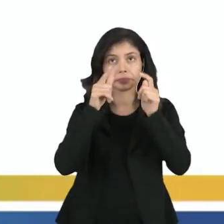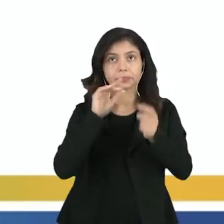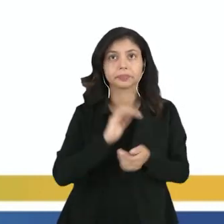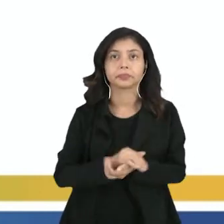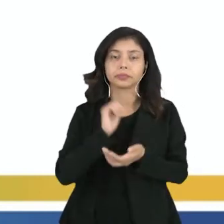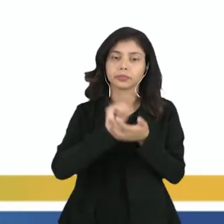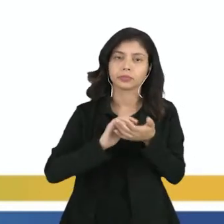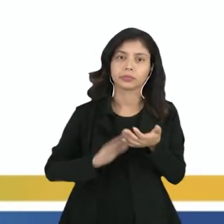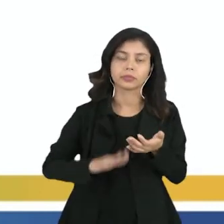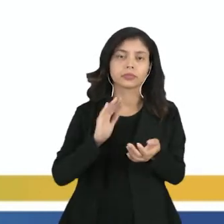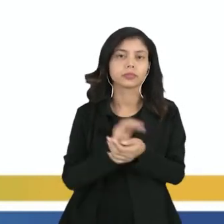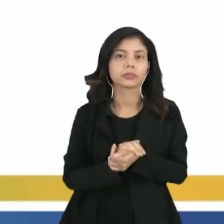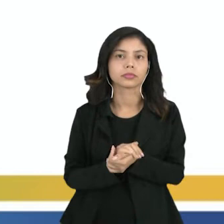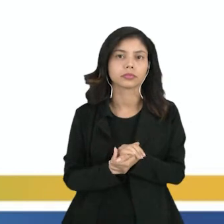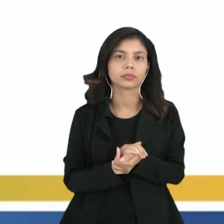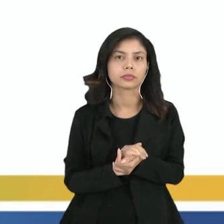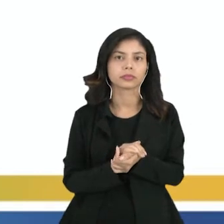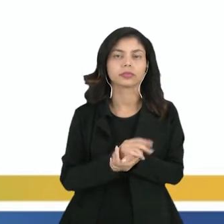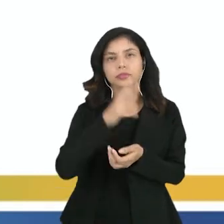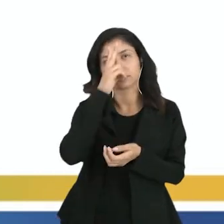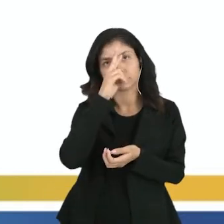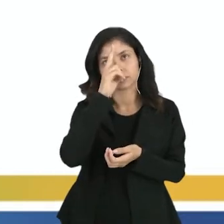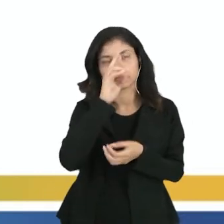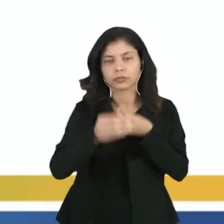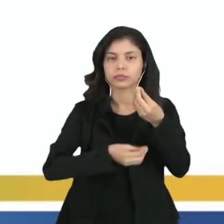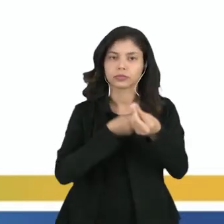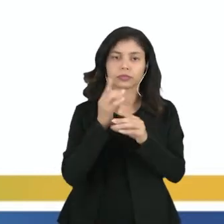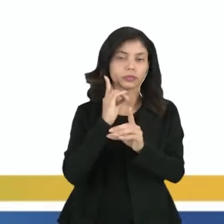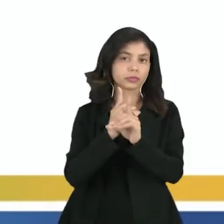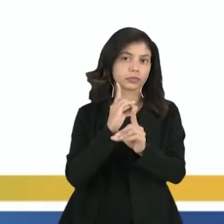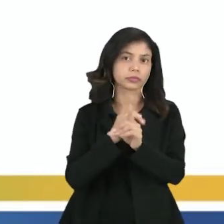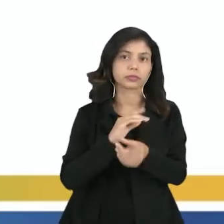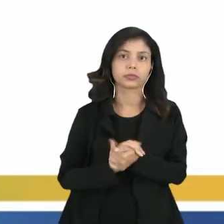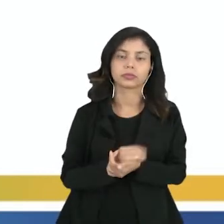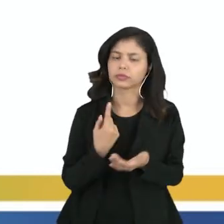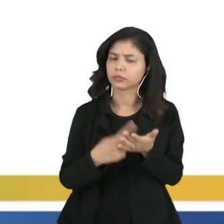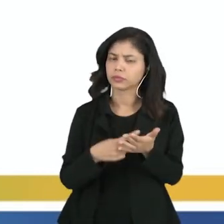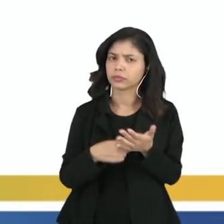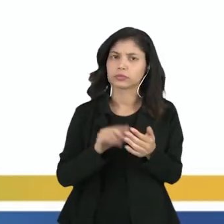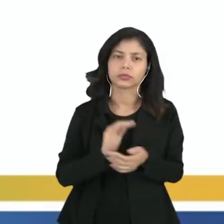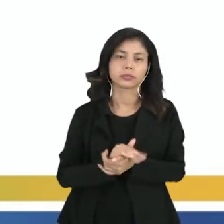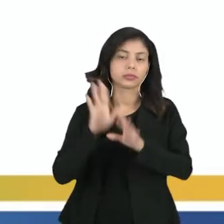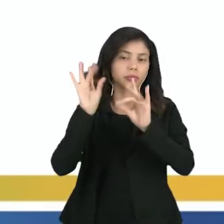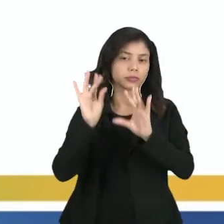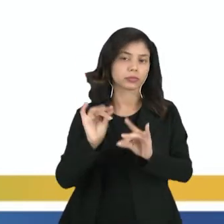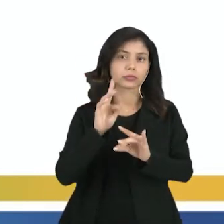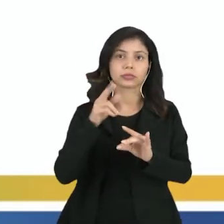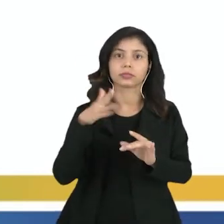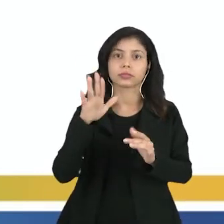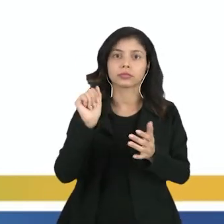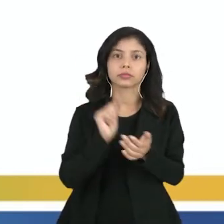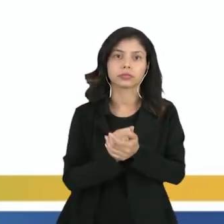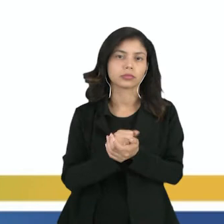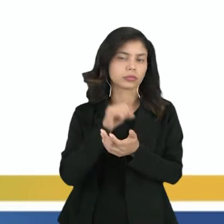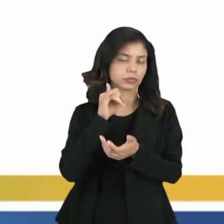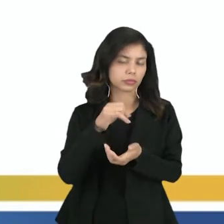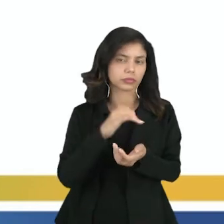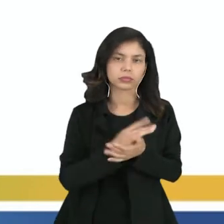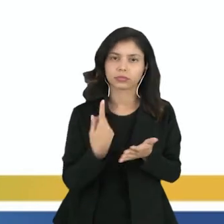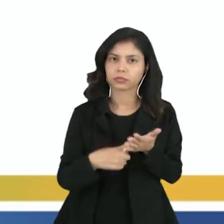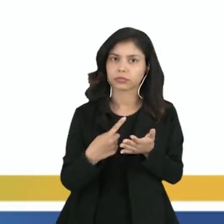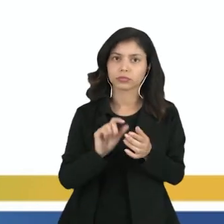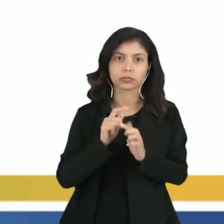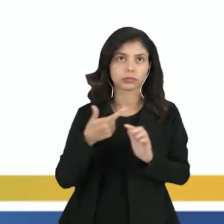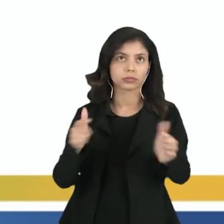exercícios que vão nos lembrar como identificar as condições para que uma função logarítmica seja considerada crescente